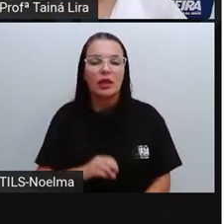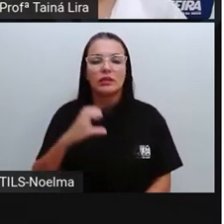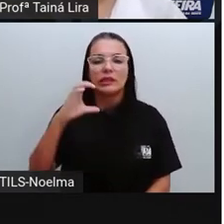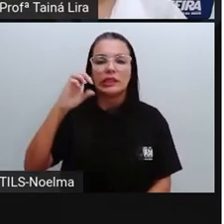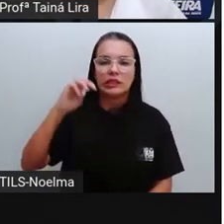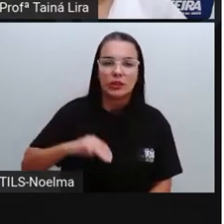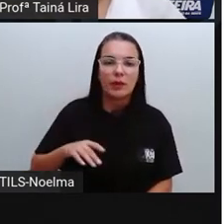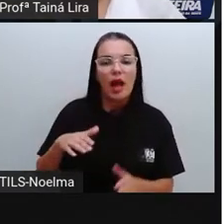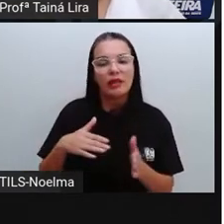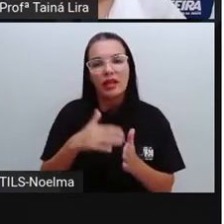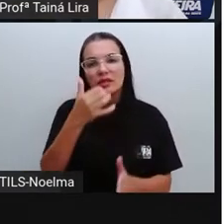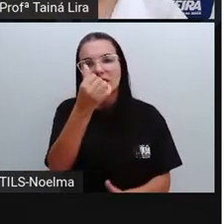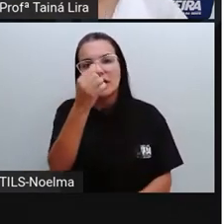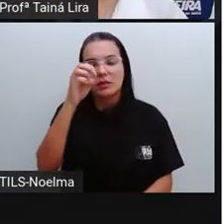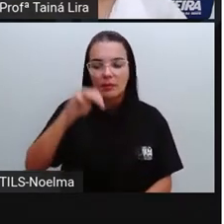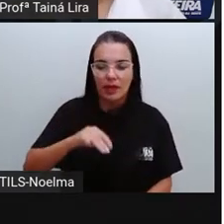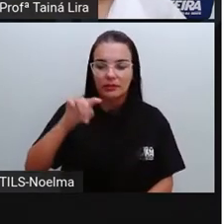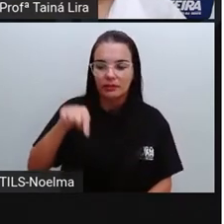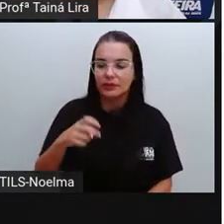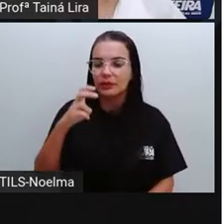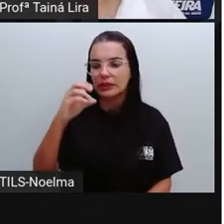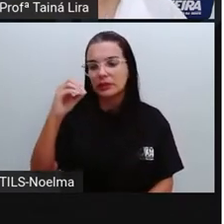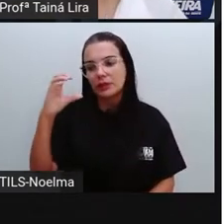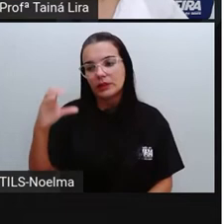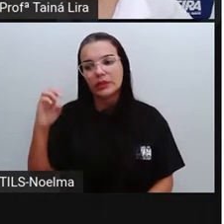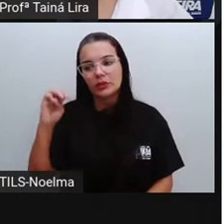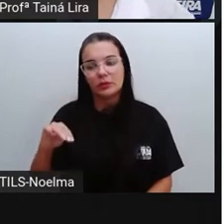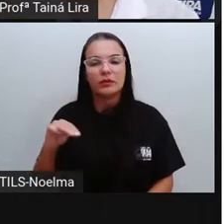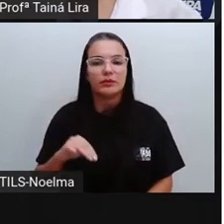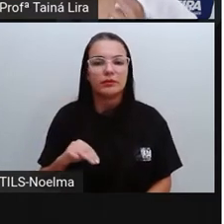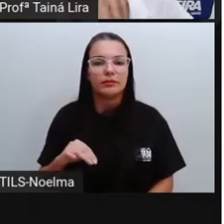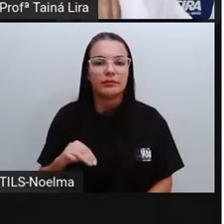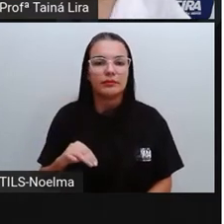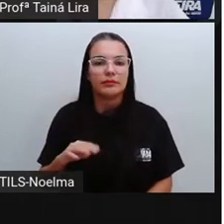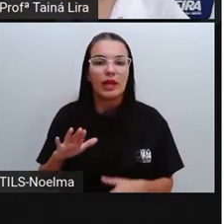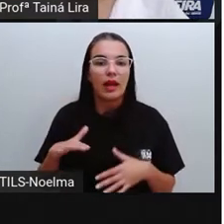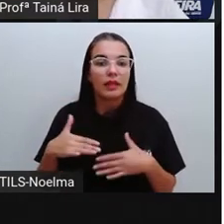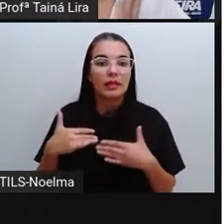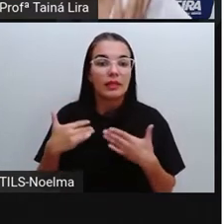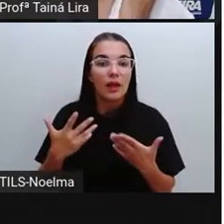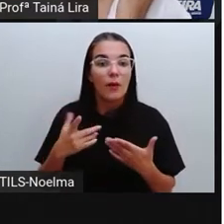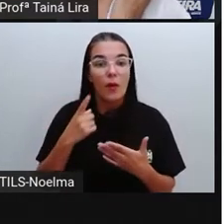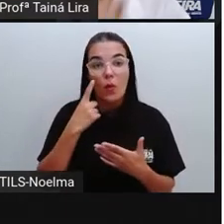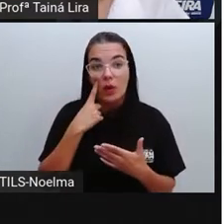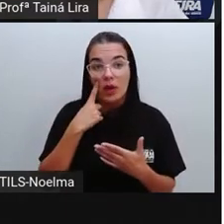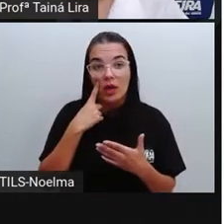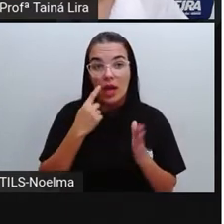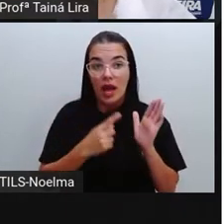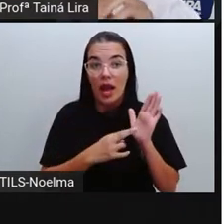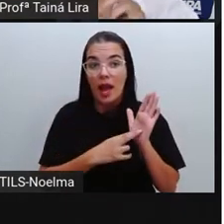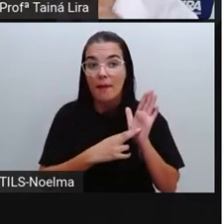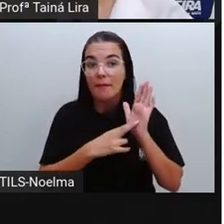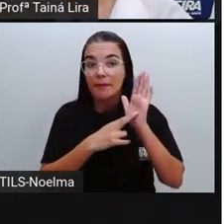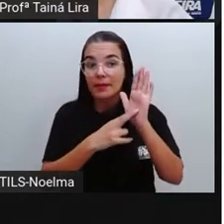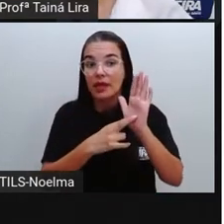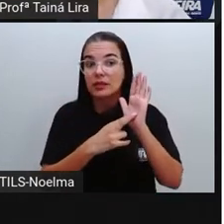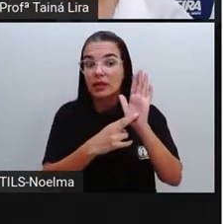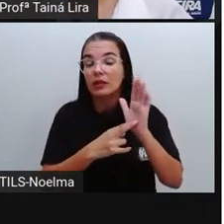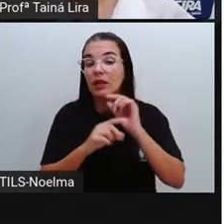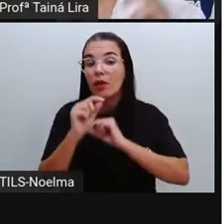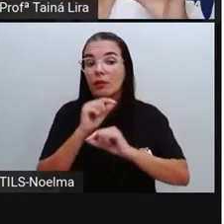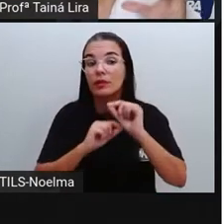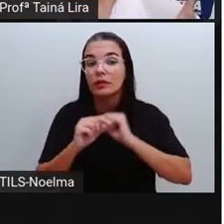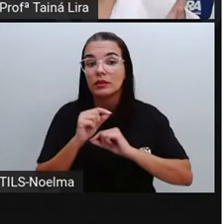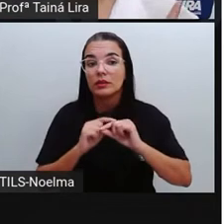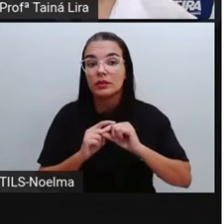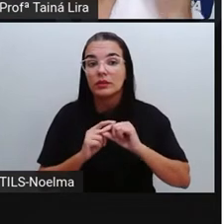centímetros até 6 metros e 50 centímetros. Gente, lembrando que esse 50 representa o meio, tá? Porque um metro tem